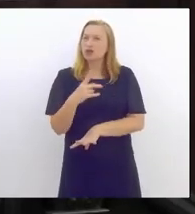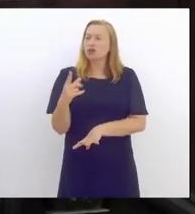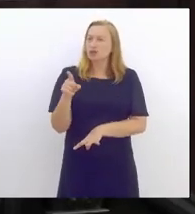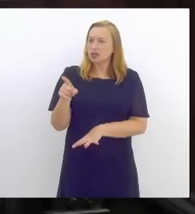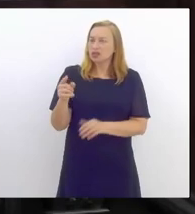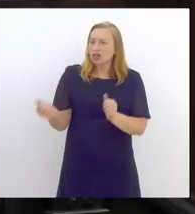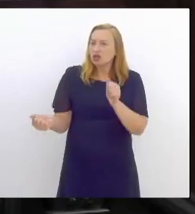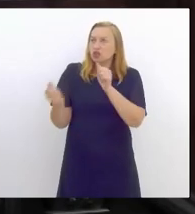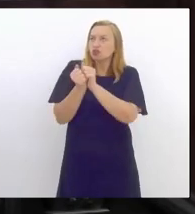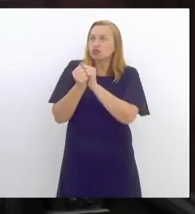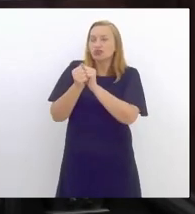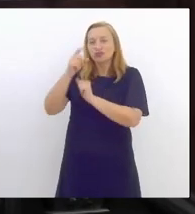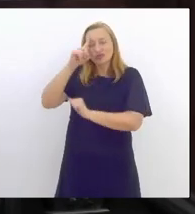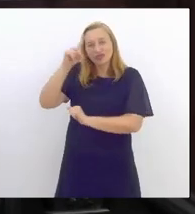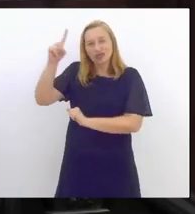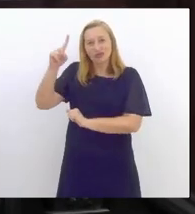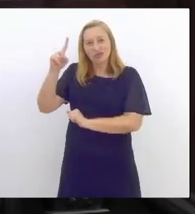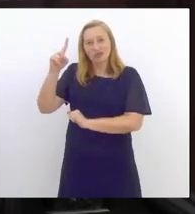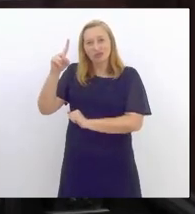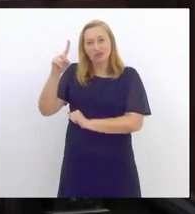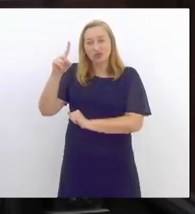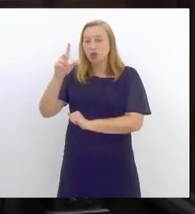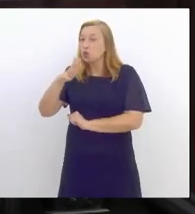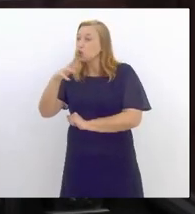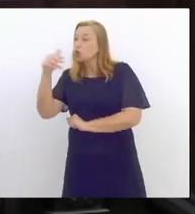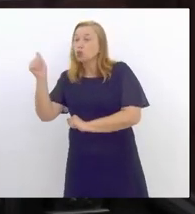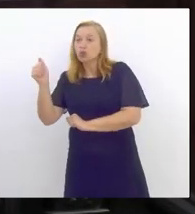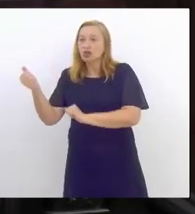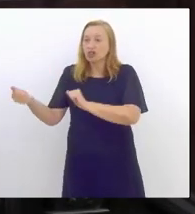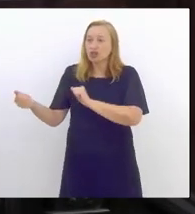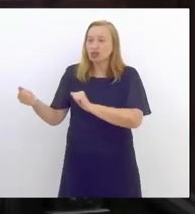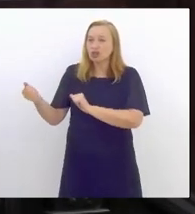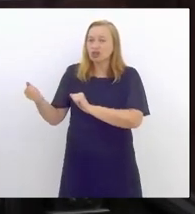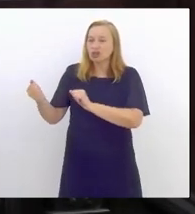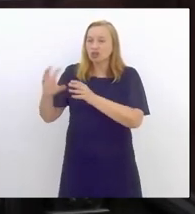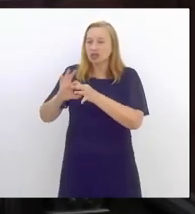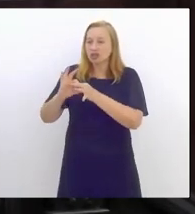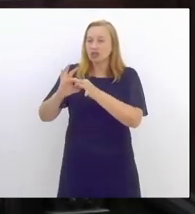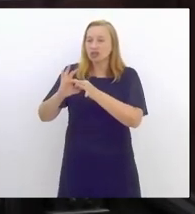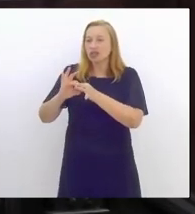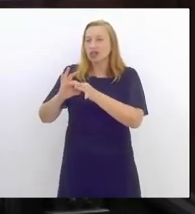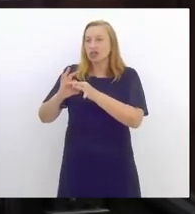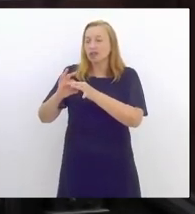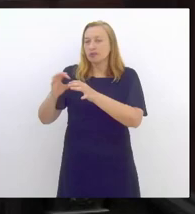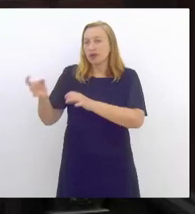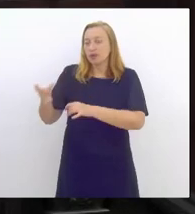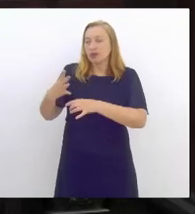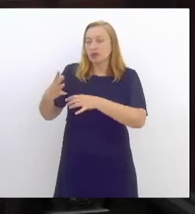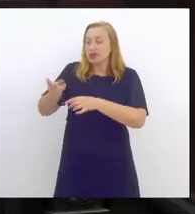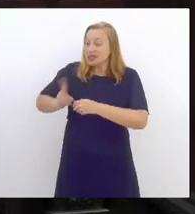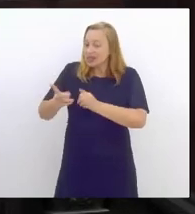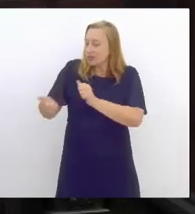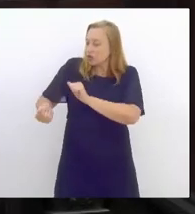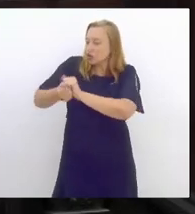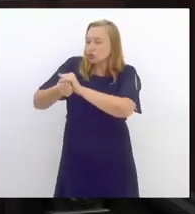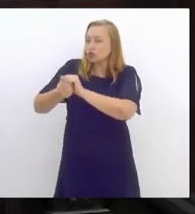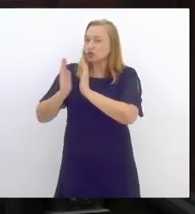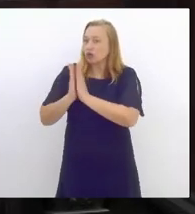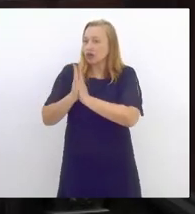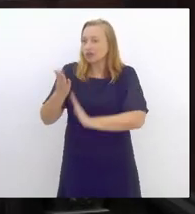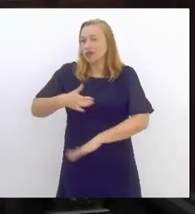nosso Senhor, nunca deixou de estar comigo e que segue intercedendo por mim em todos os meus